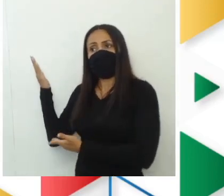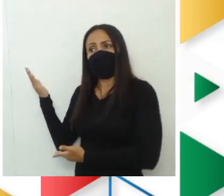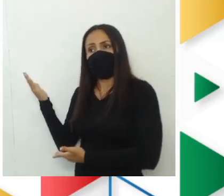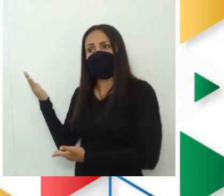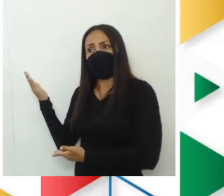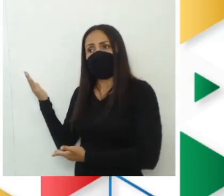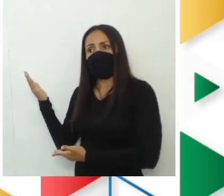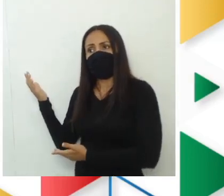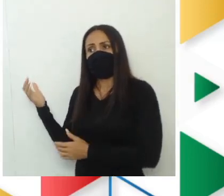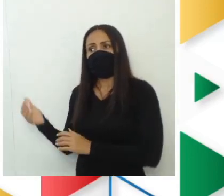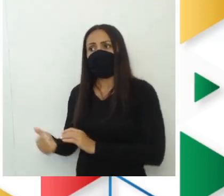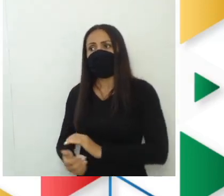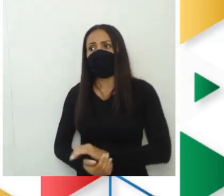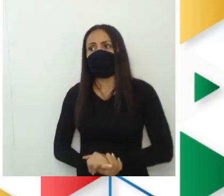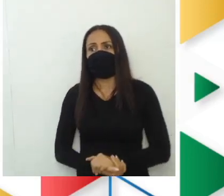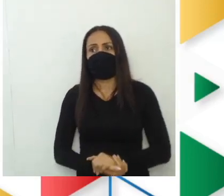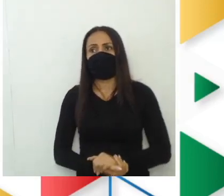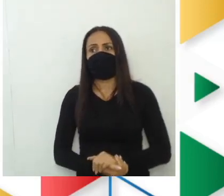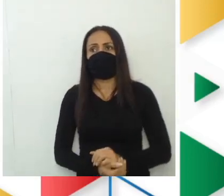30 milhões,